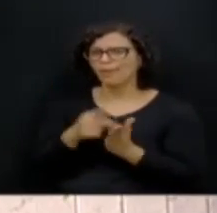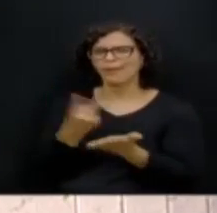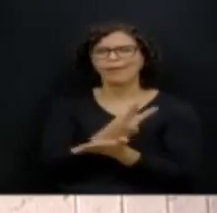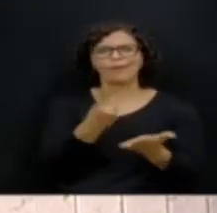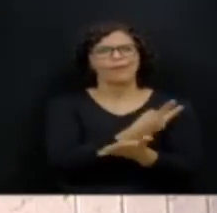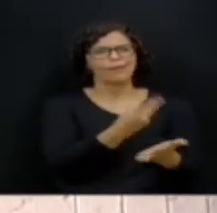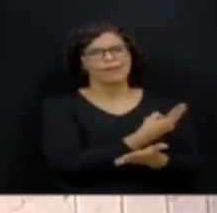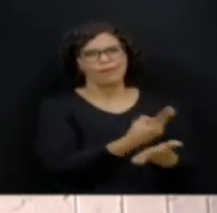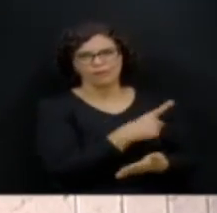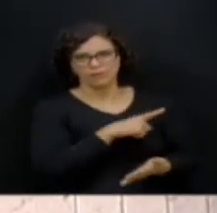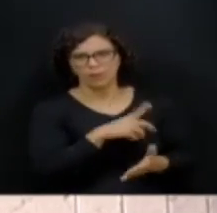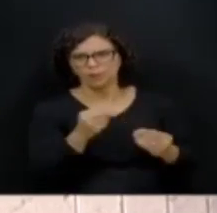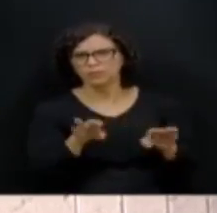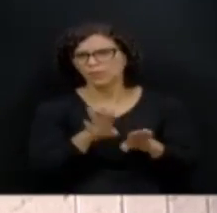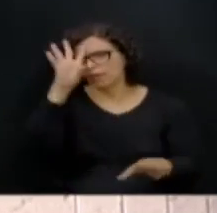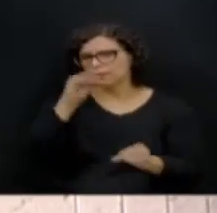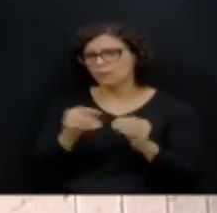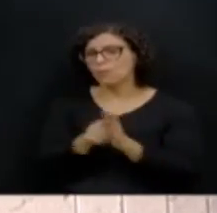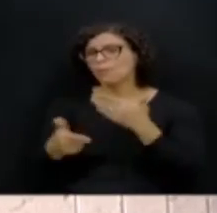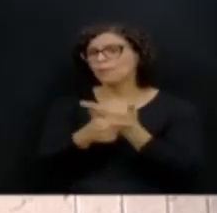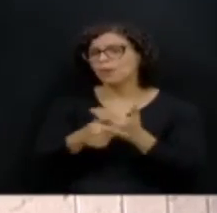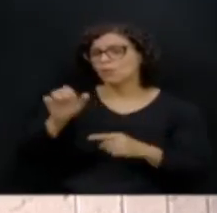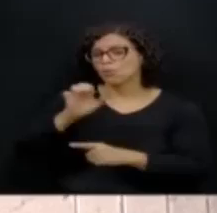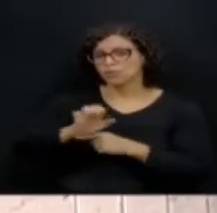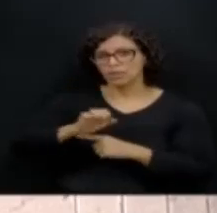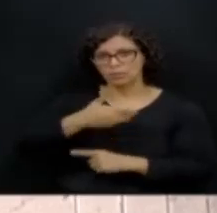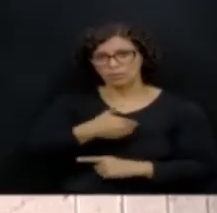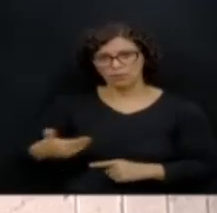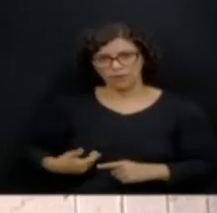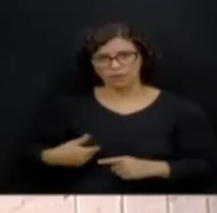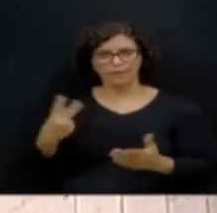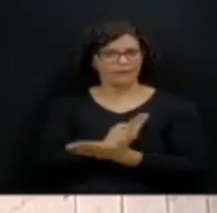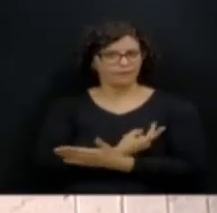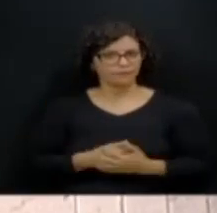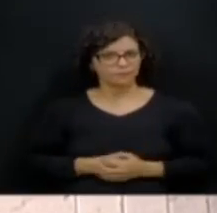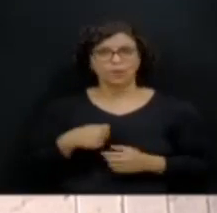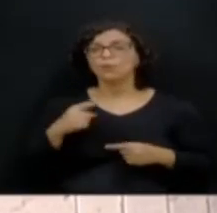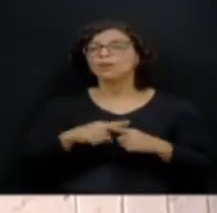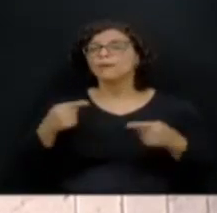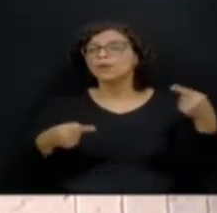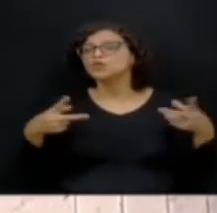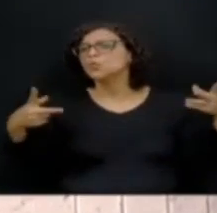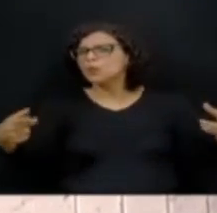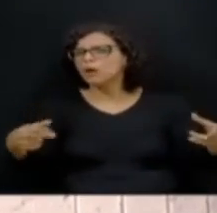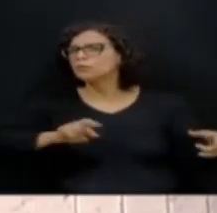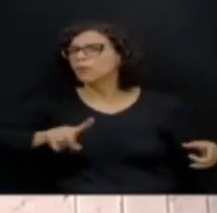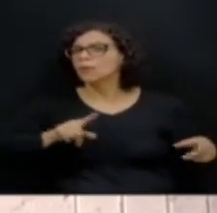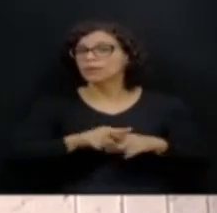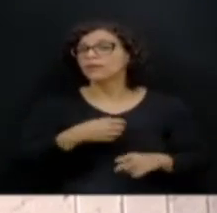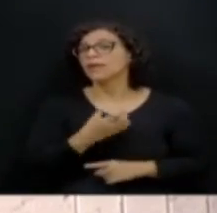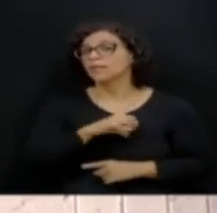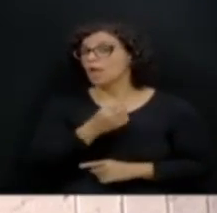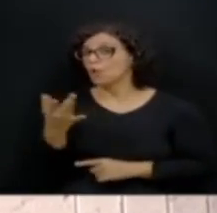erro, uma sequência de entendimento do papel do Estado. E por que todos os políticos não são iguais? Porque tem